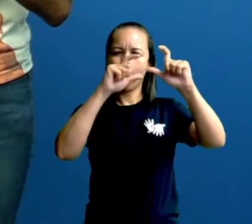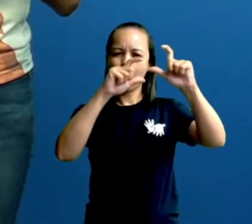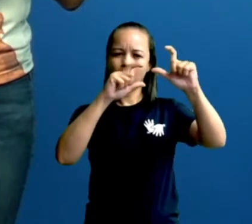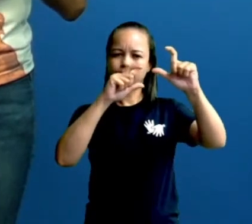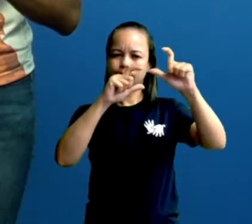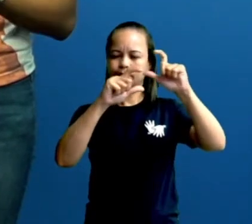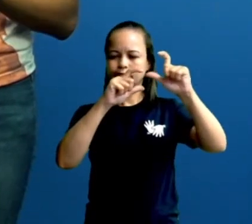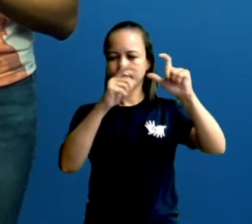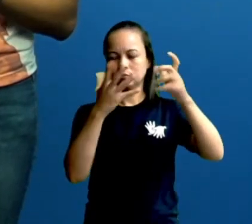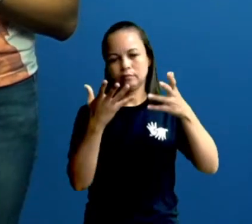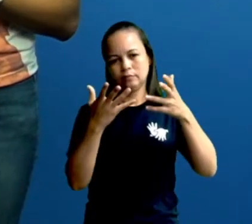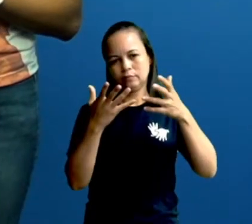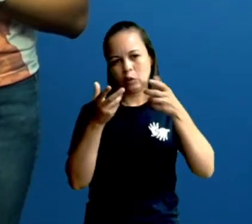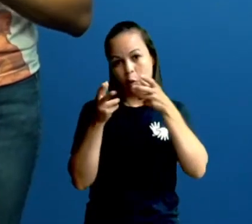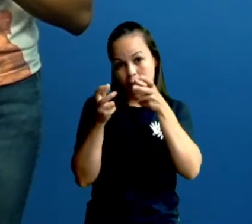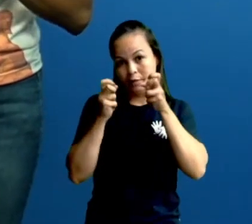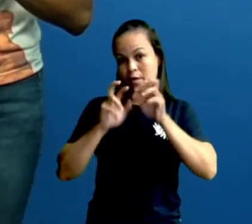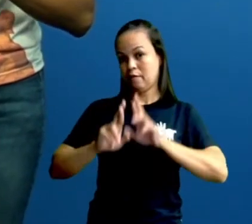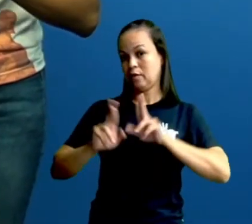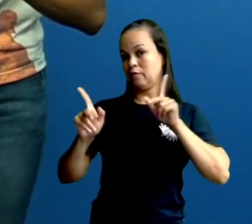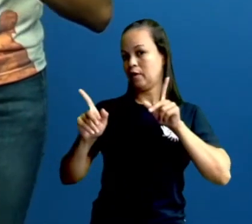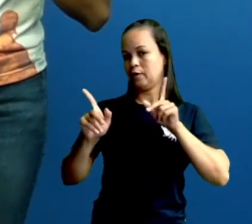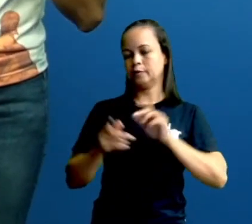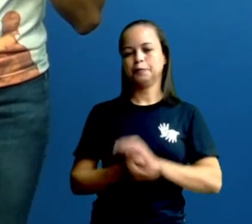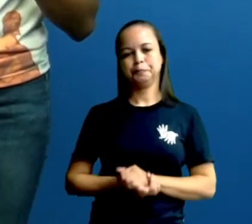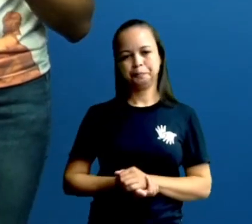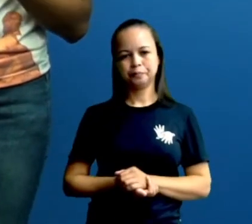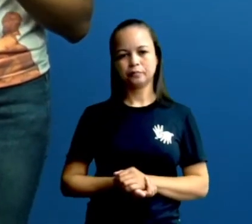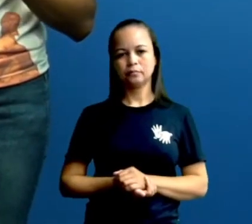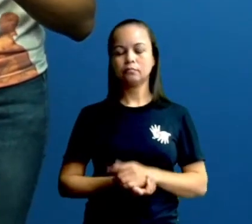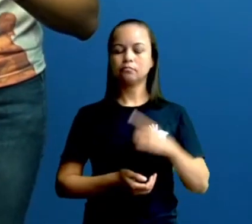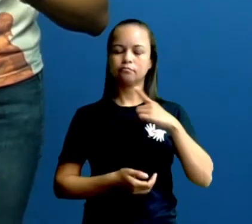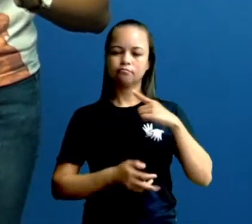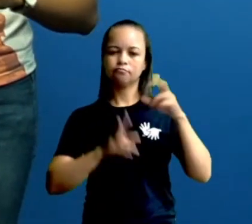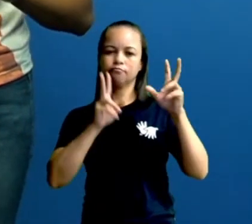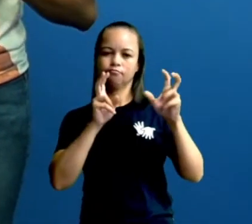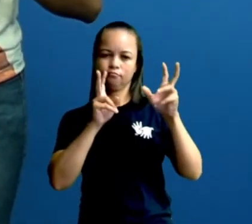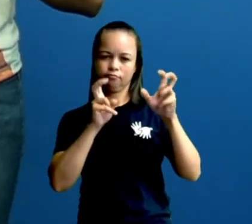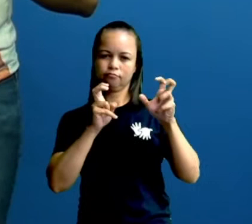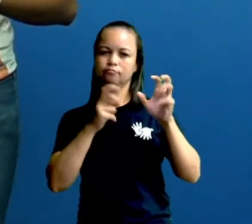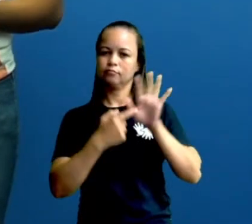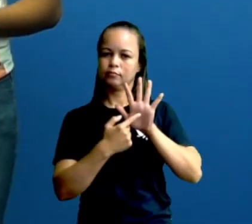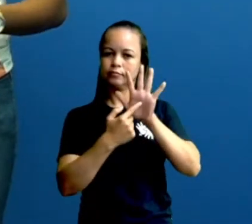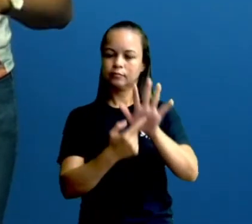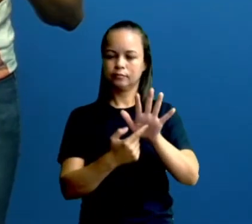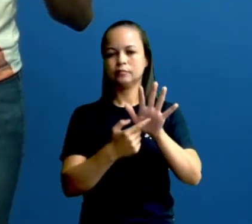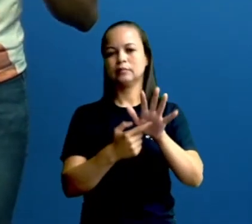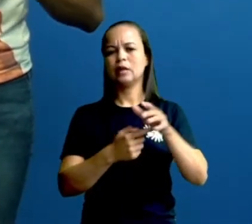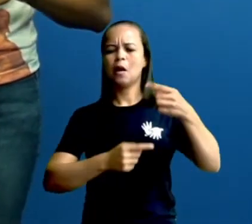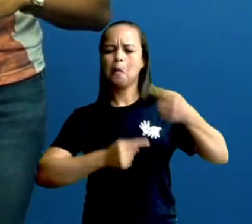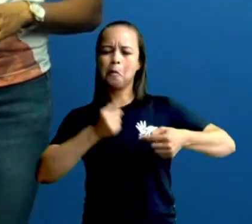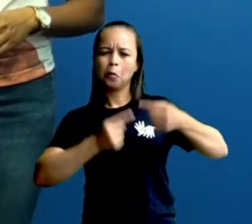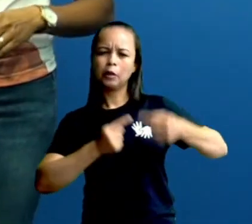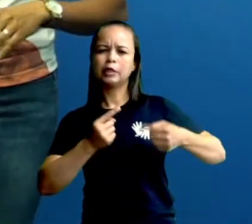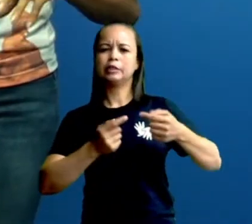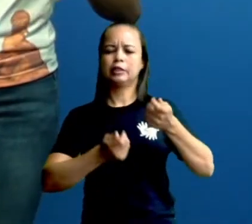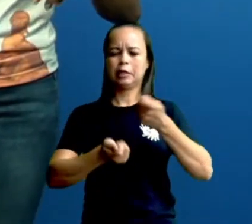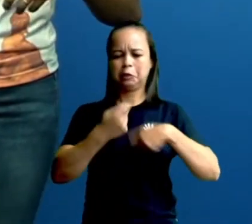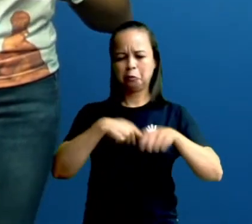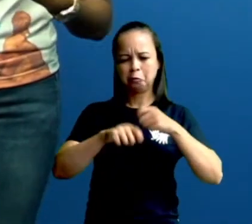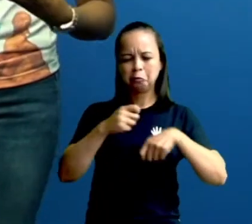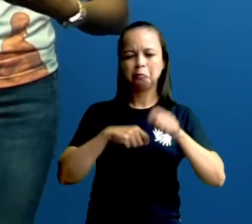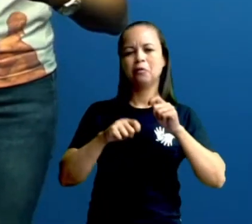olhada agora nessa diferença. Ela tem o tema, aborda sempre o quê? Política,